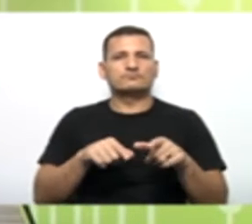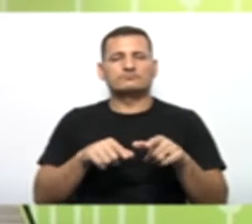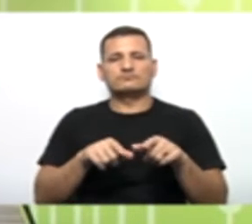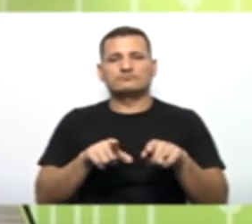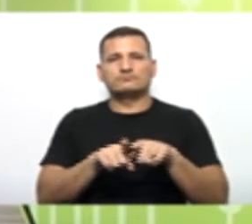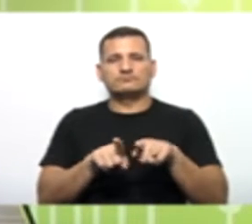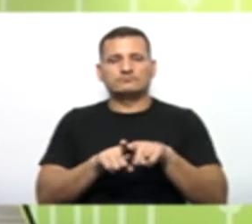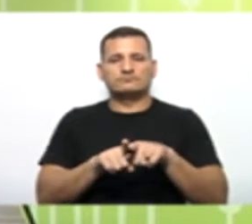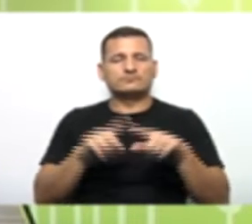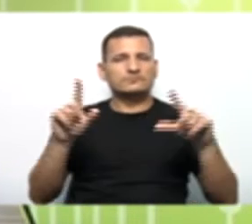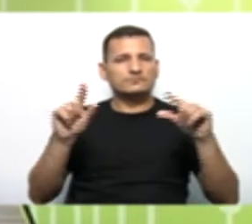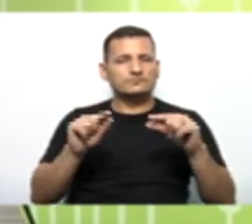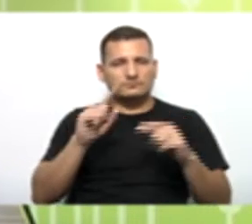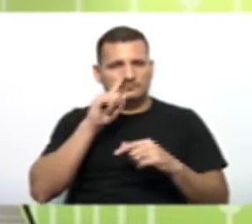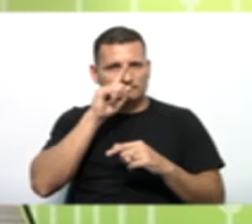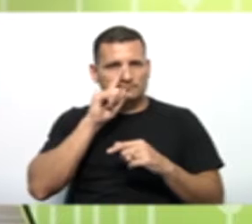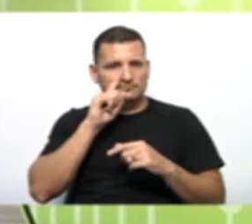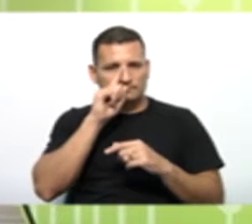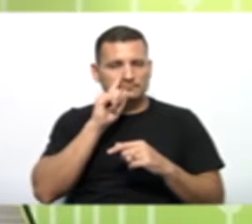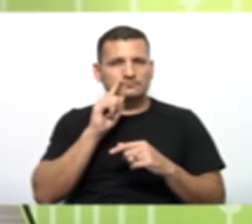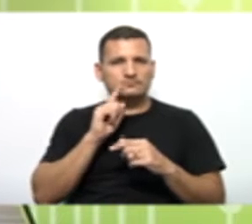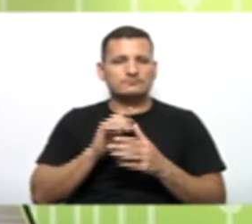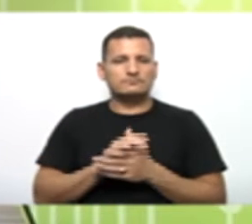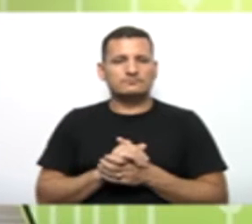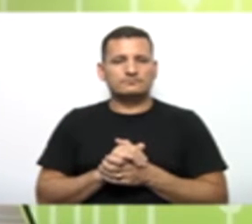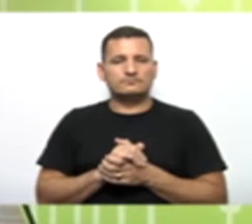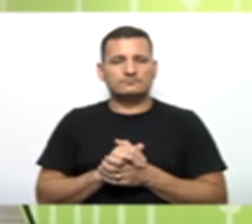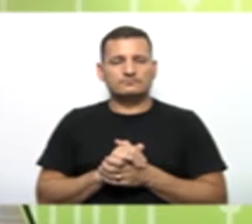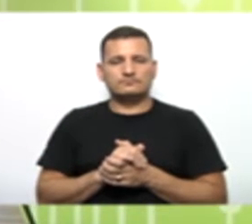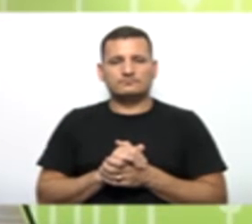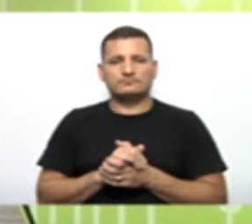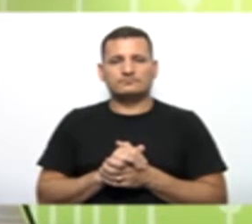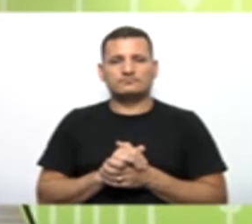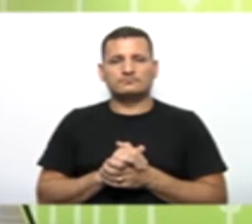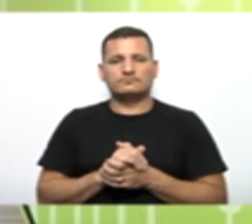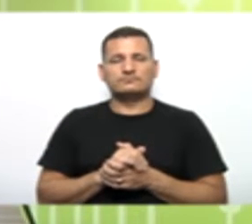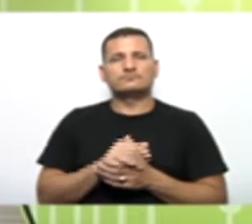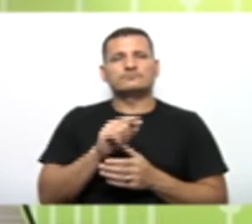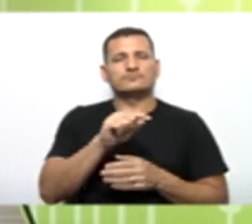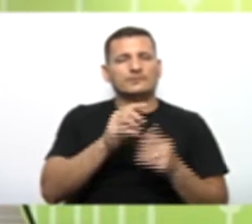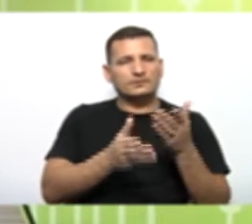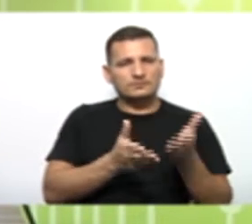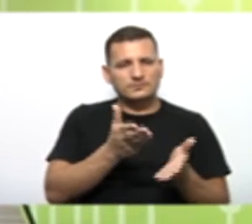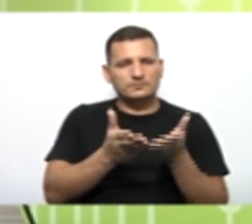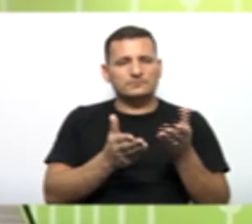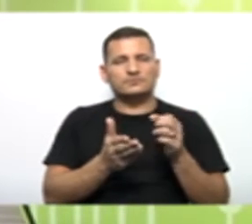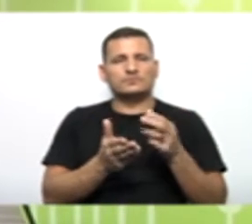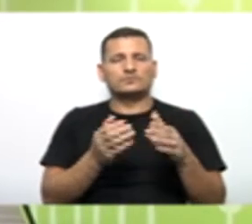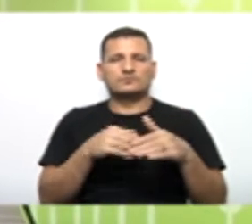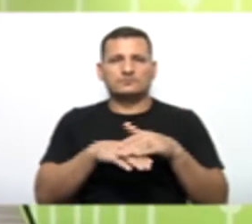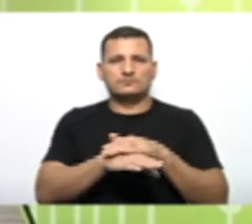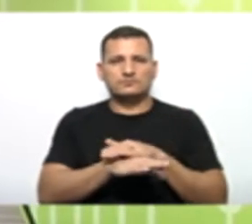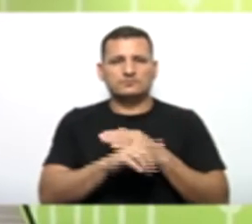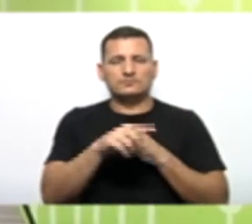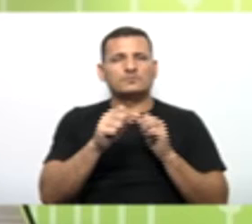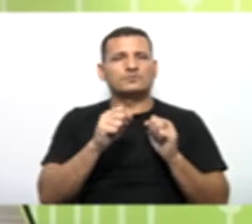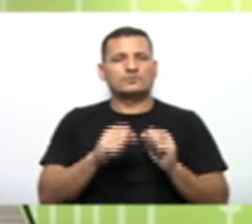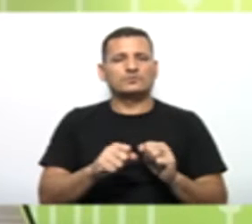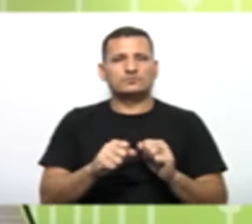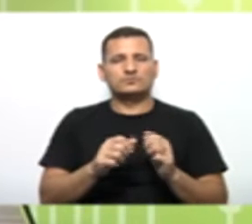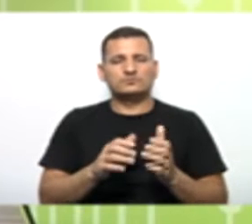ela diminui os riscos de que aquele tratamento ou aquele armazenamento de poluentes possa gerar